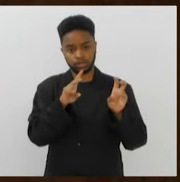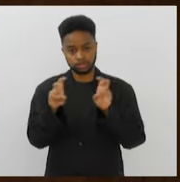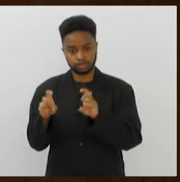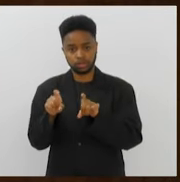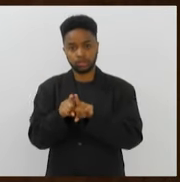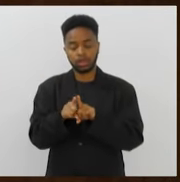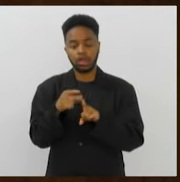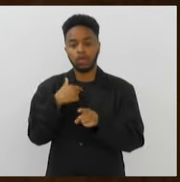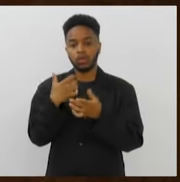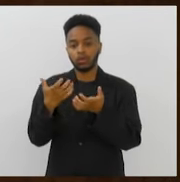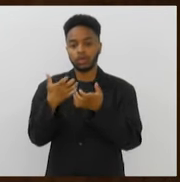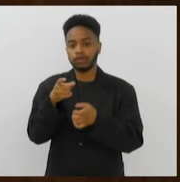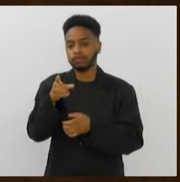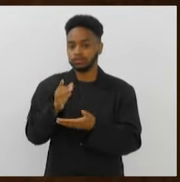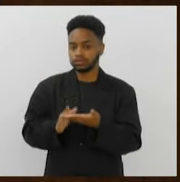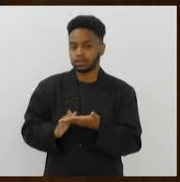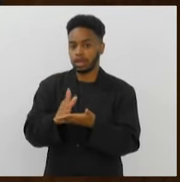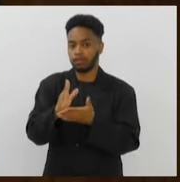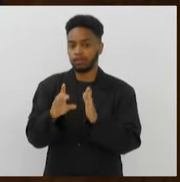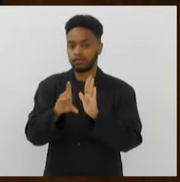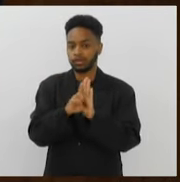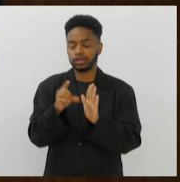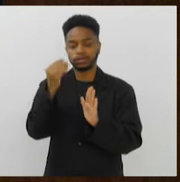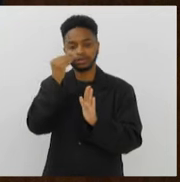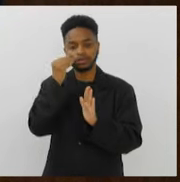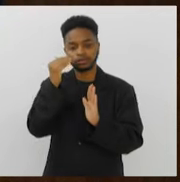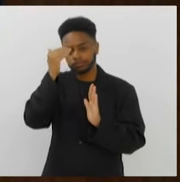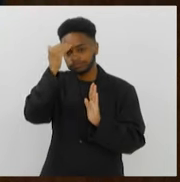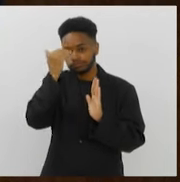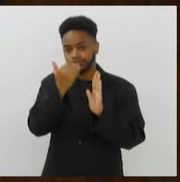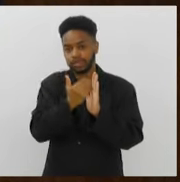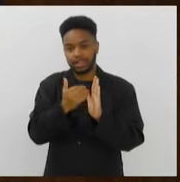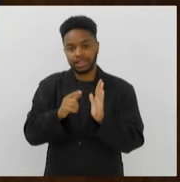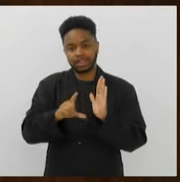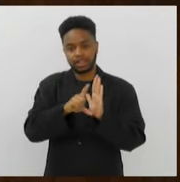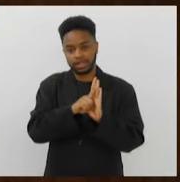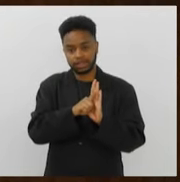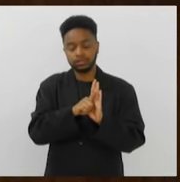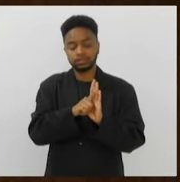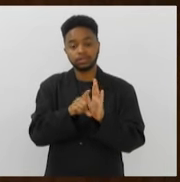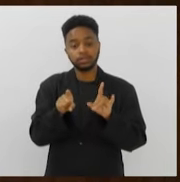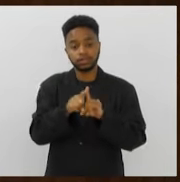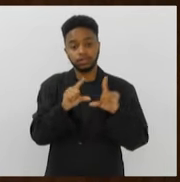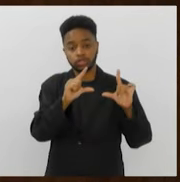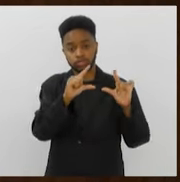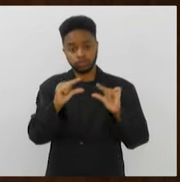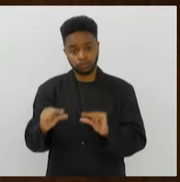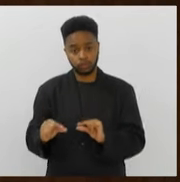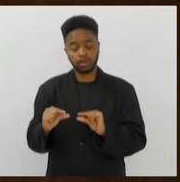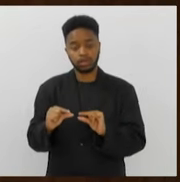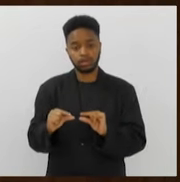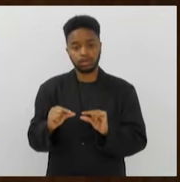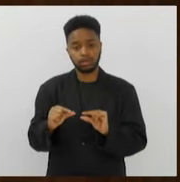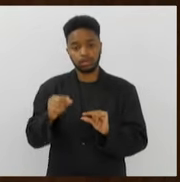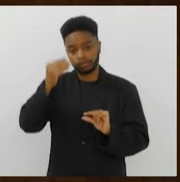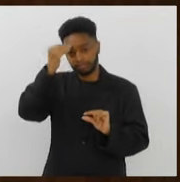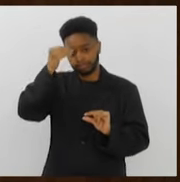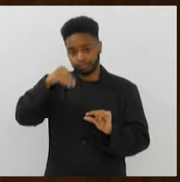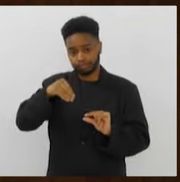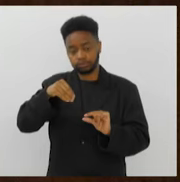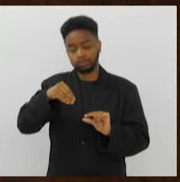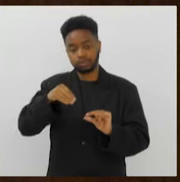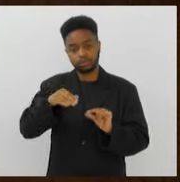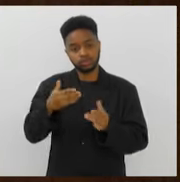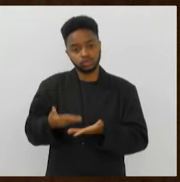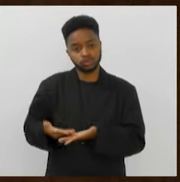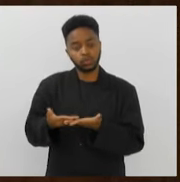eu quero que Vossa Excelência aprove essa lei para a gente fazer o cumpra-se dela e reduzir significativamente a evasão escolar, que